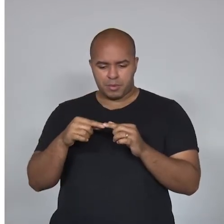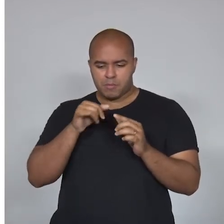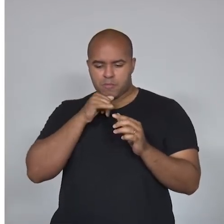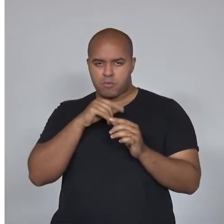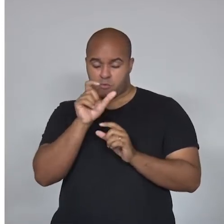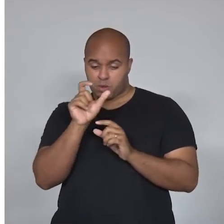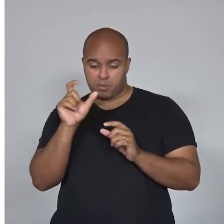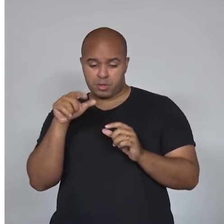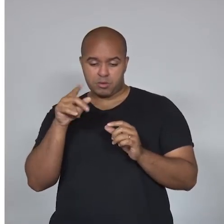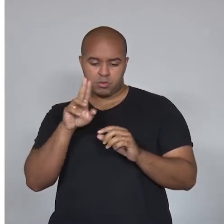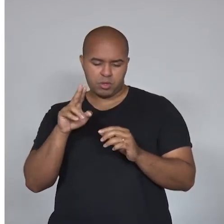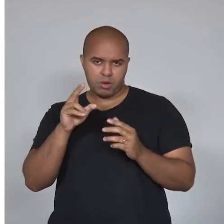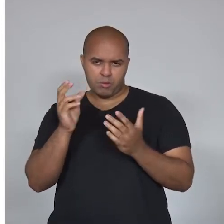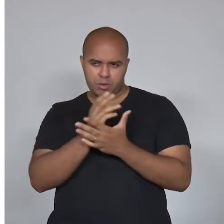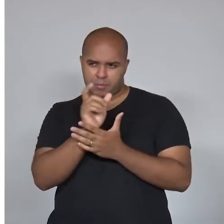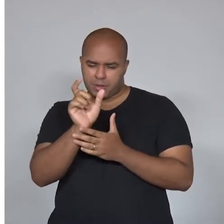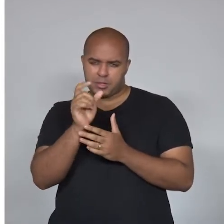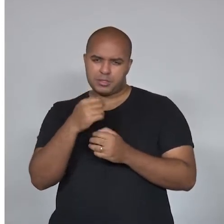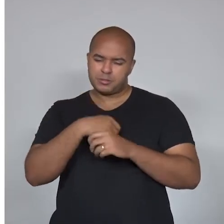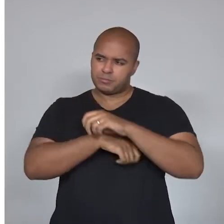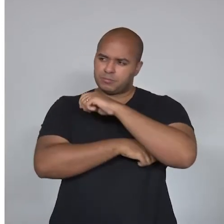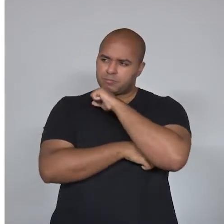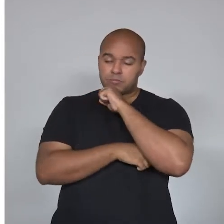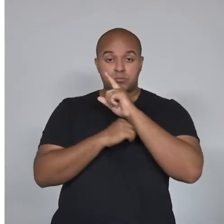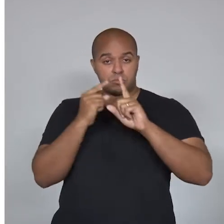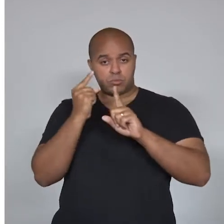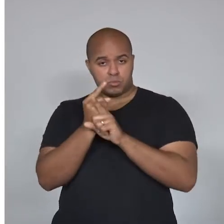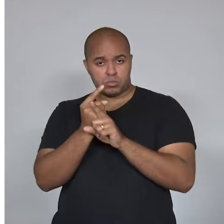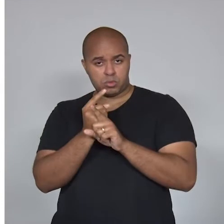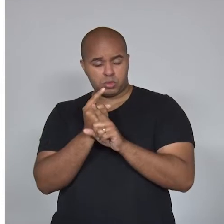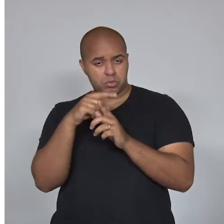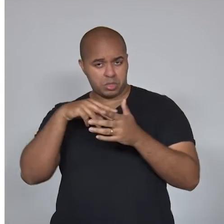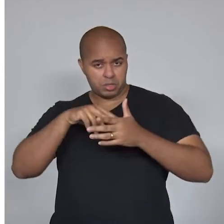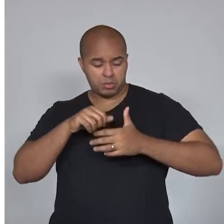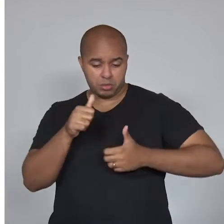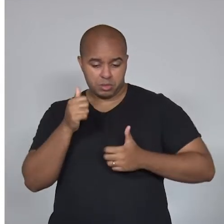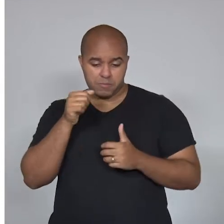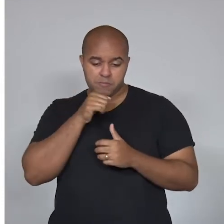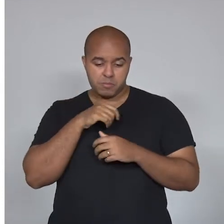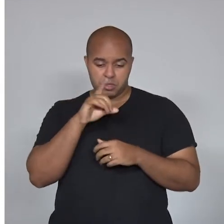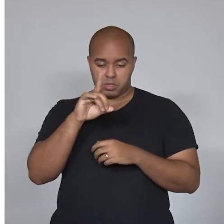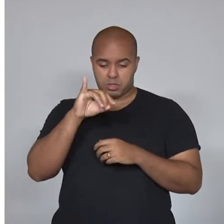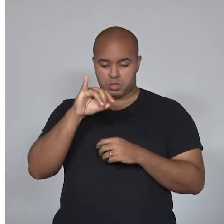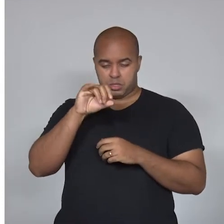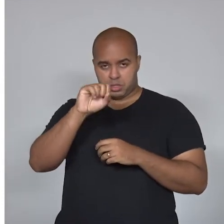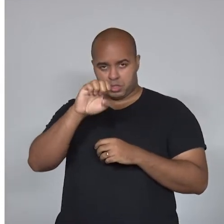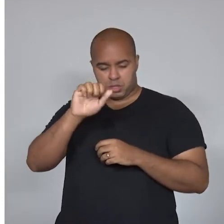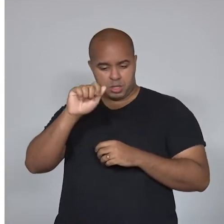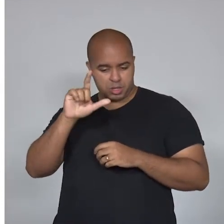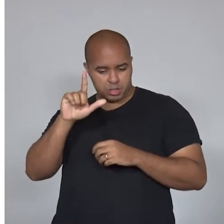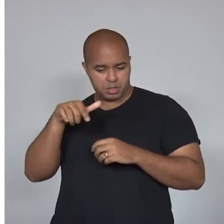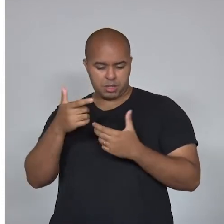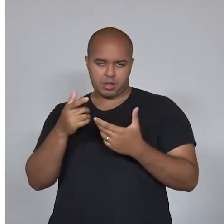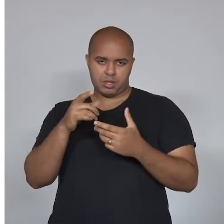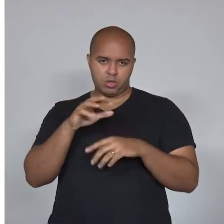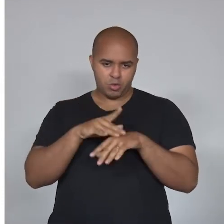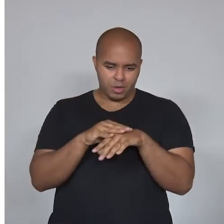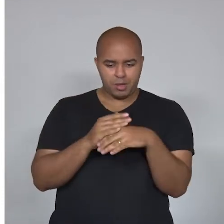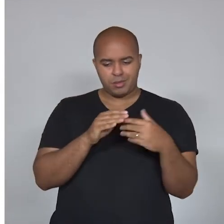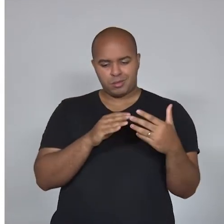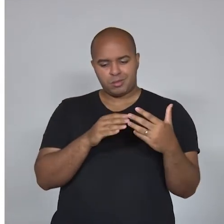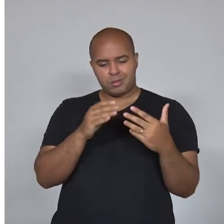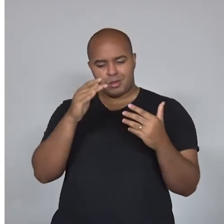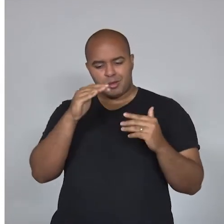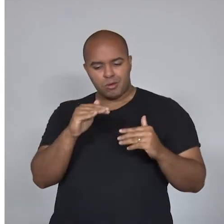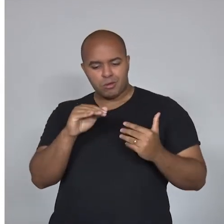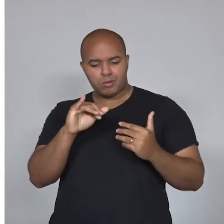do vocabulário, porque são palavras que nós vamos encontrar durante nossa leitura, e elas já estão presentes aí no caderno de vocês. Que